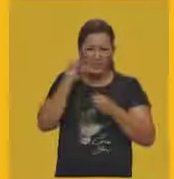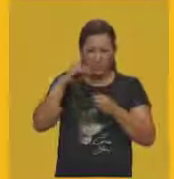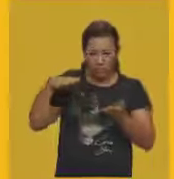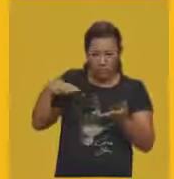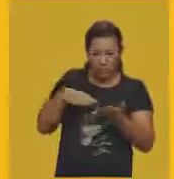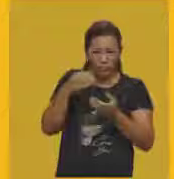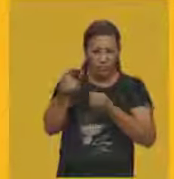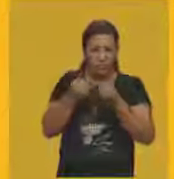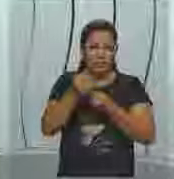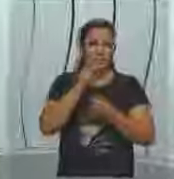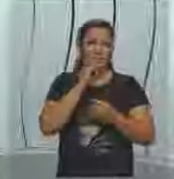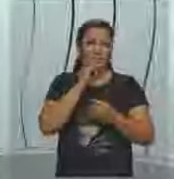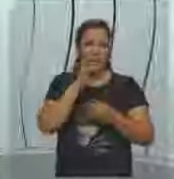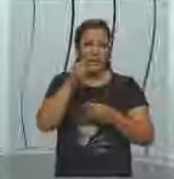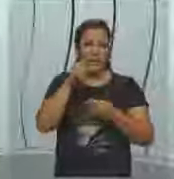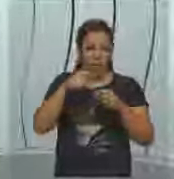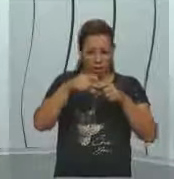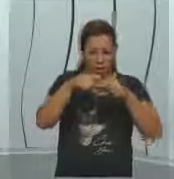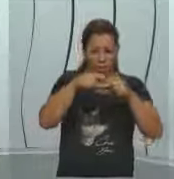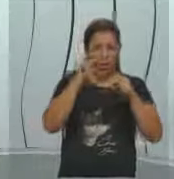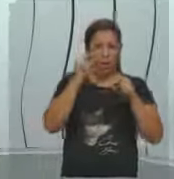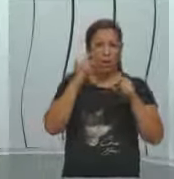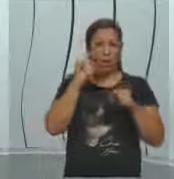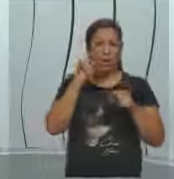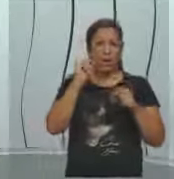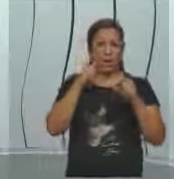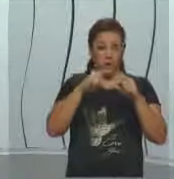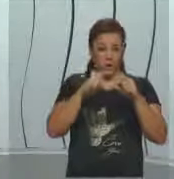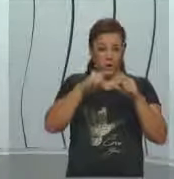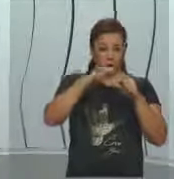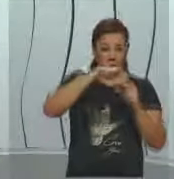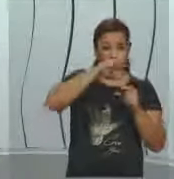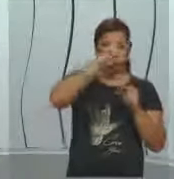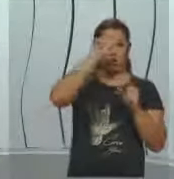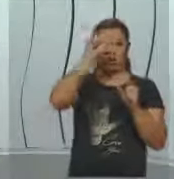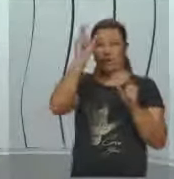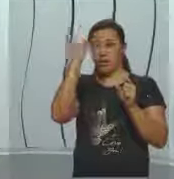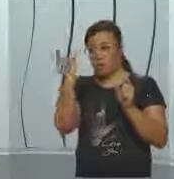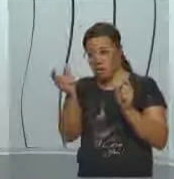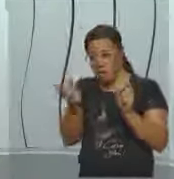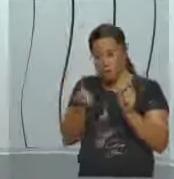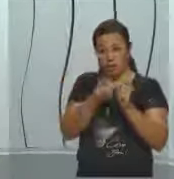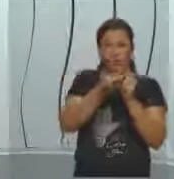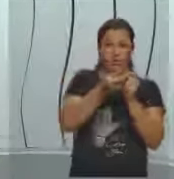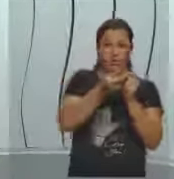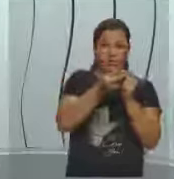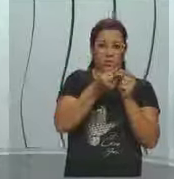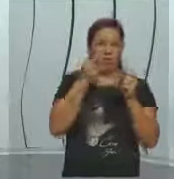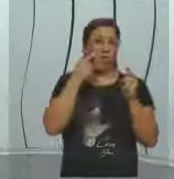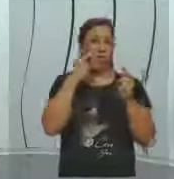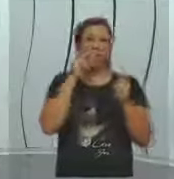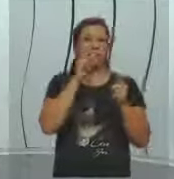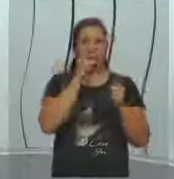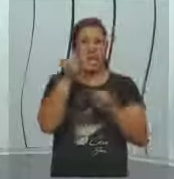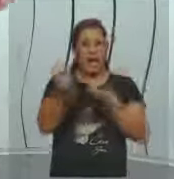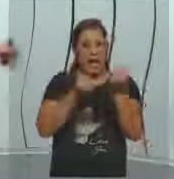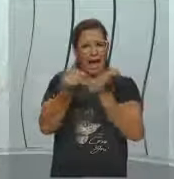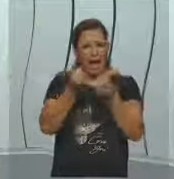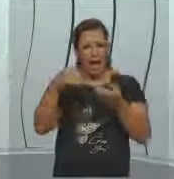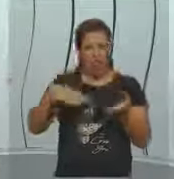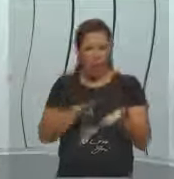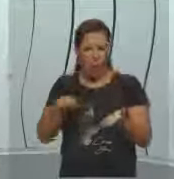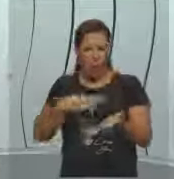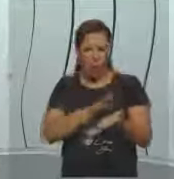Um circuito, ele corresponde a um traçado que é fechado, né? Vamos pensar na Fórmula 1, que está voltando